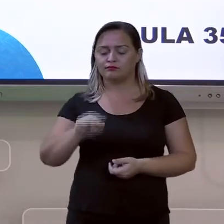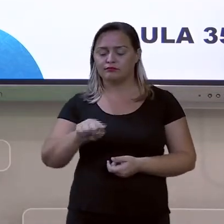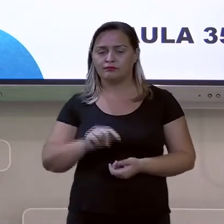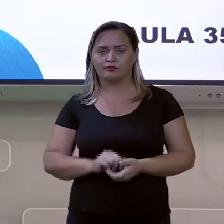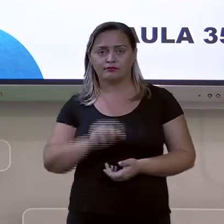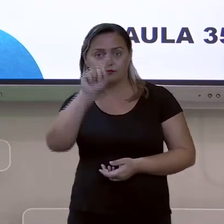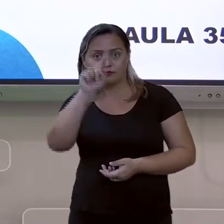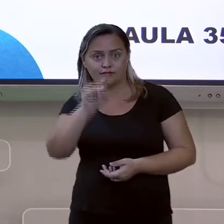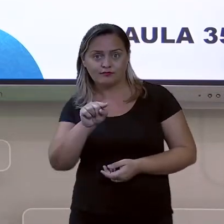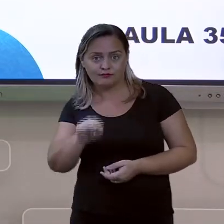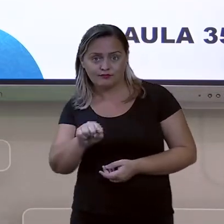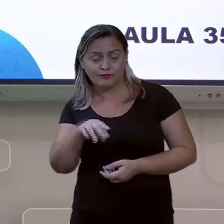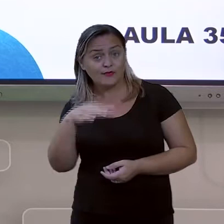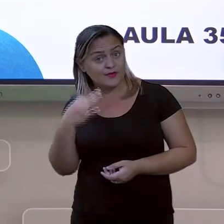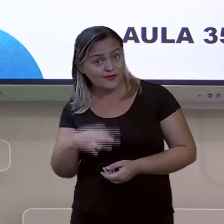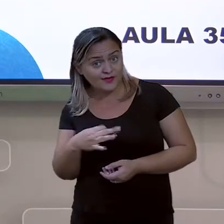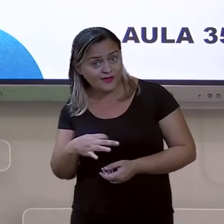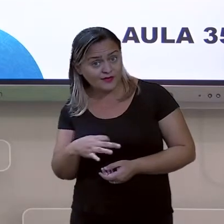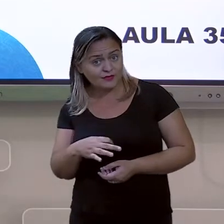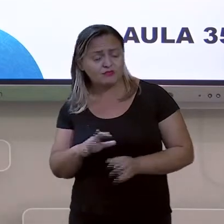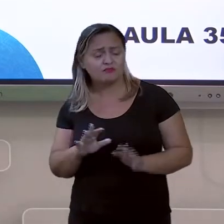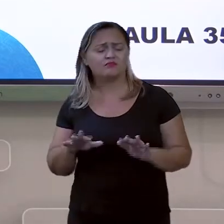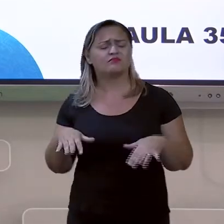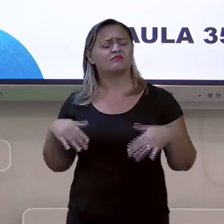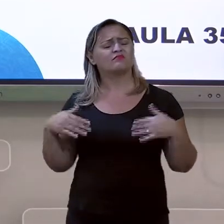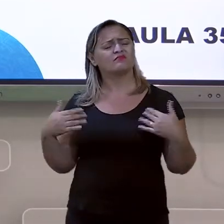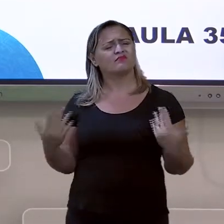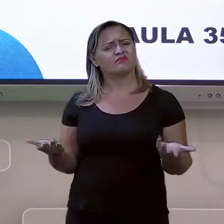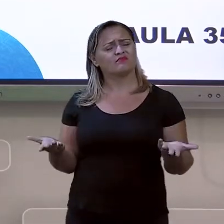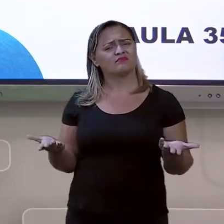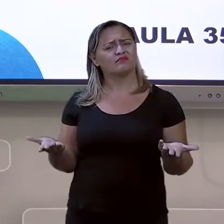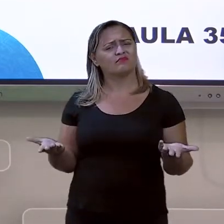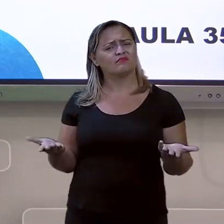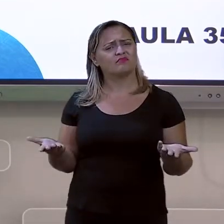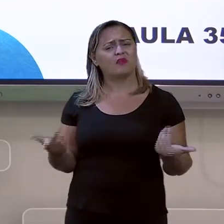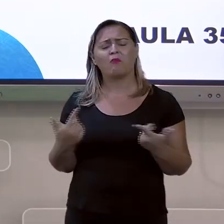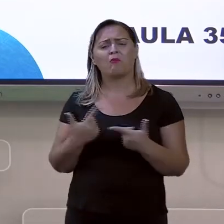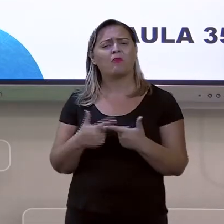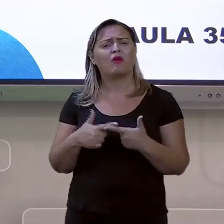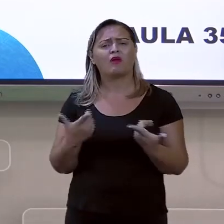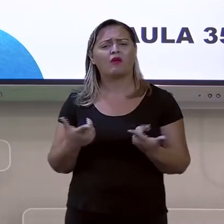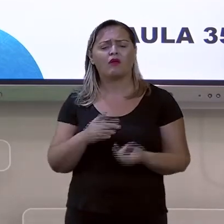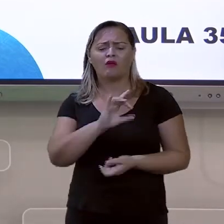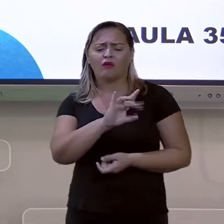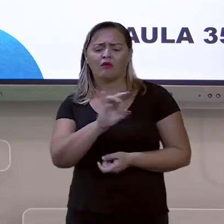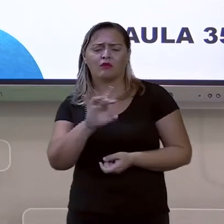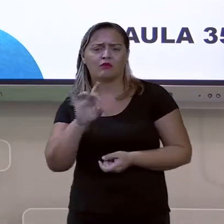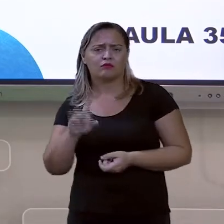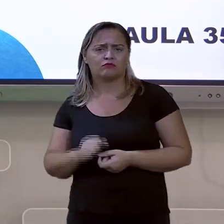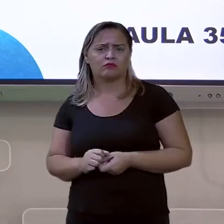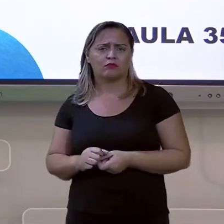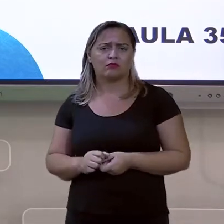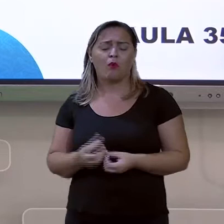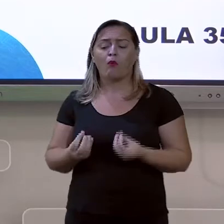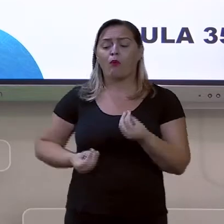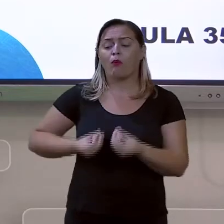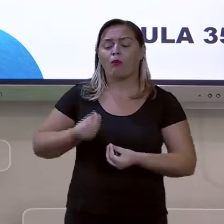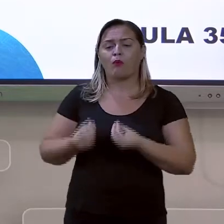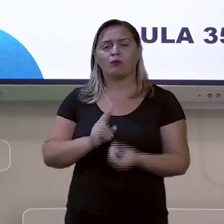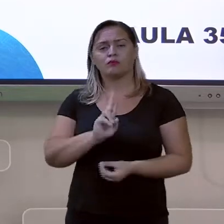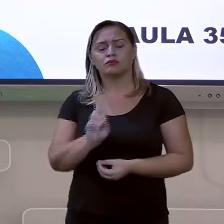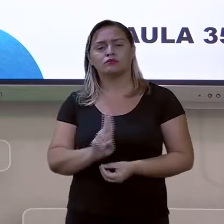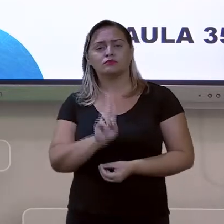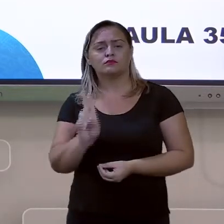interrogação. Mas, afinal, para que serve cada um e onde eu devo empregar os